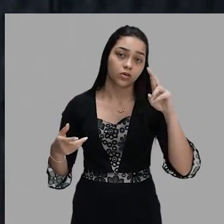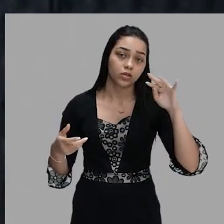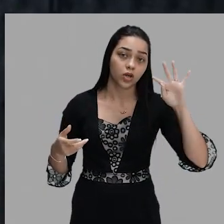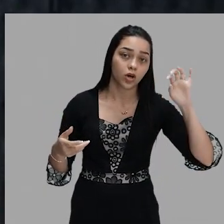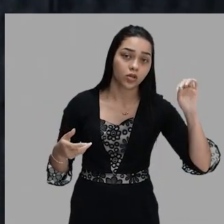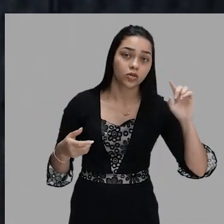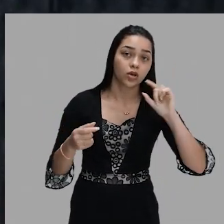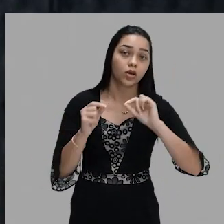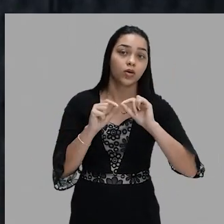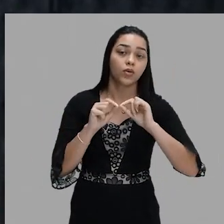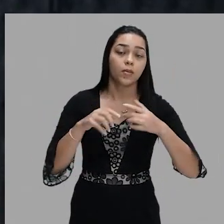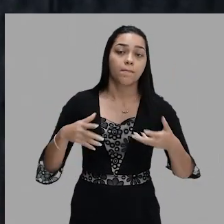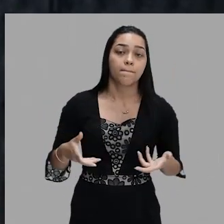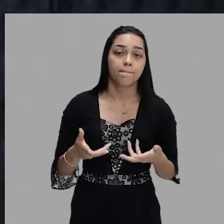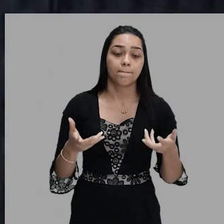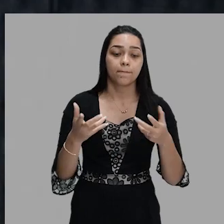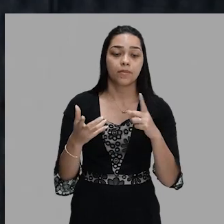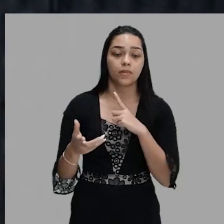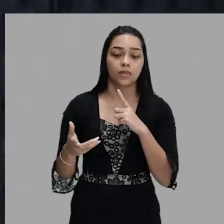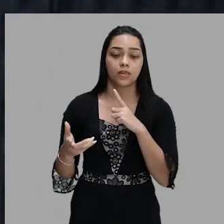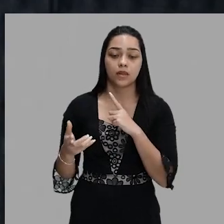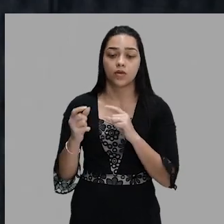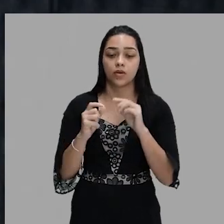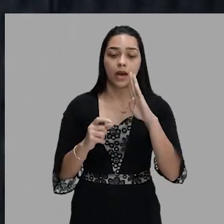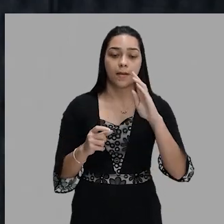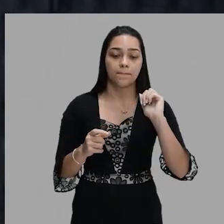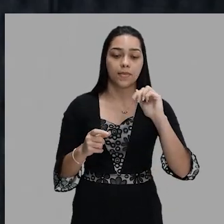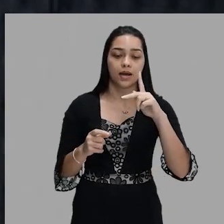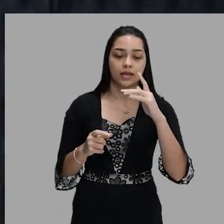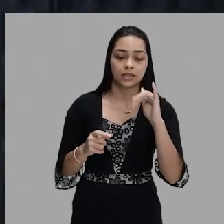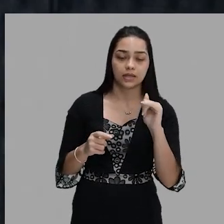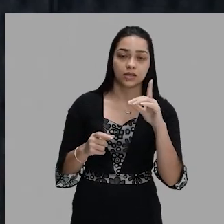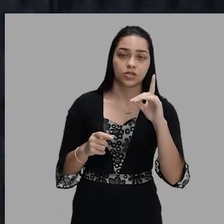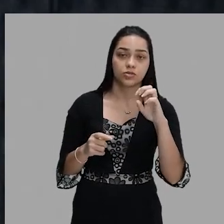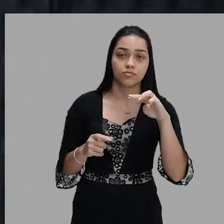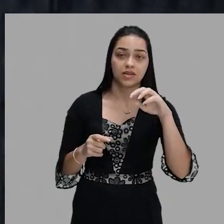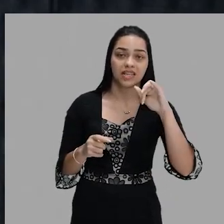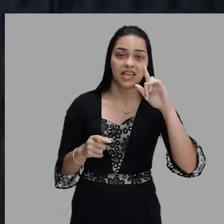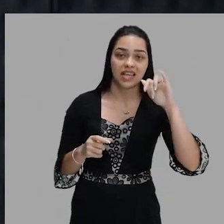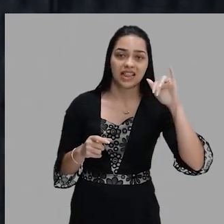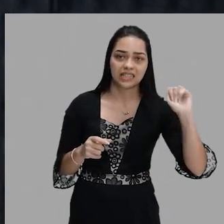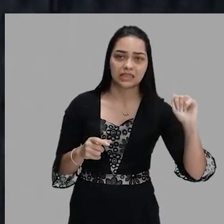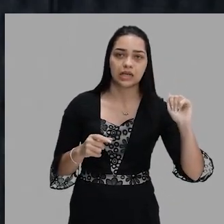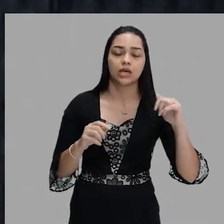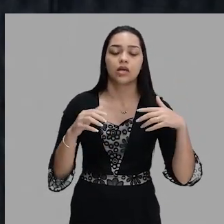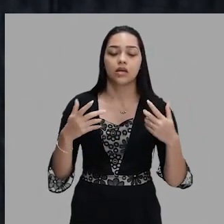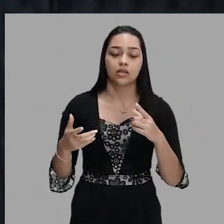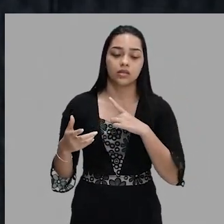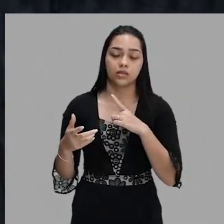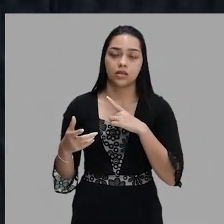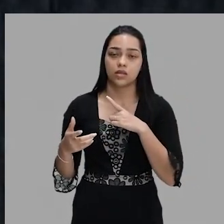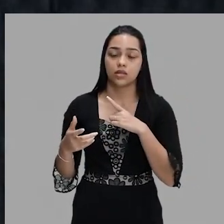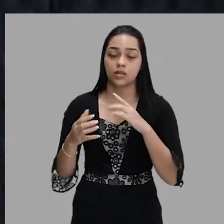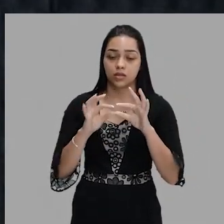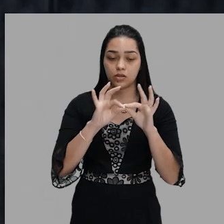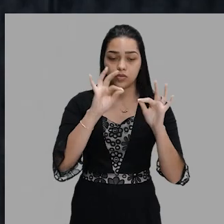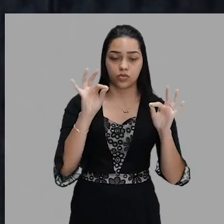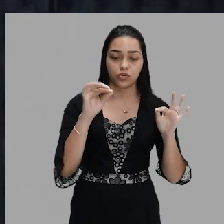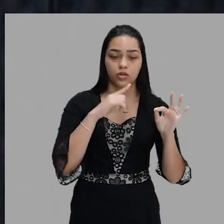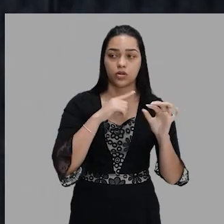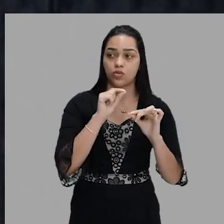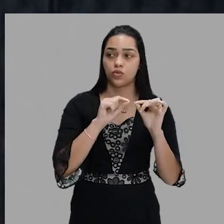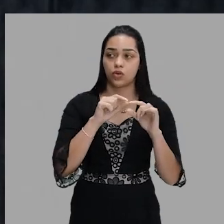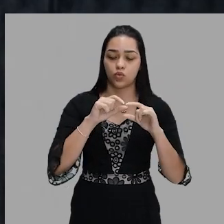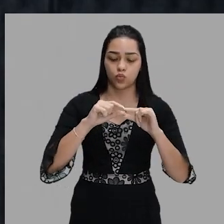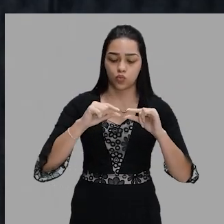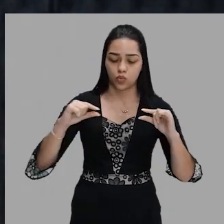É produzir a bainha de mielina. Vamos lembrar, pessoal, que o neurônio, ele tem aqui, ó, o